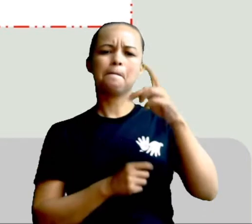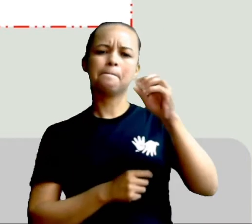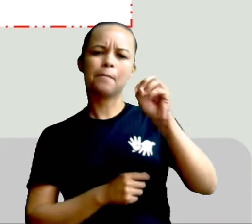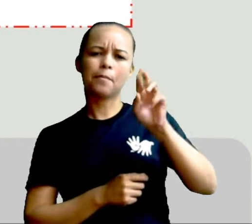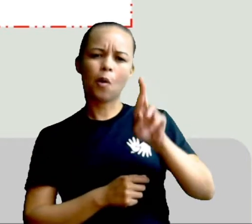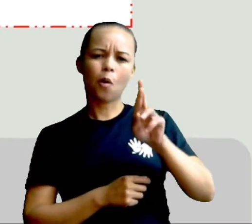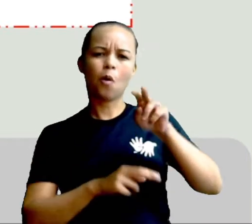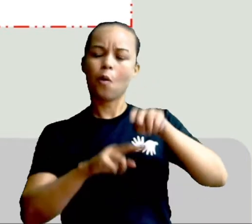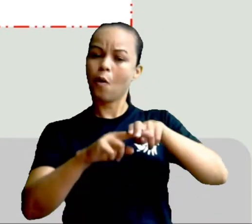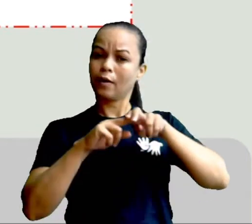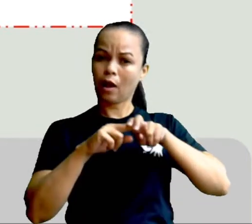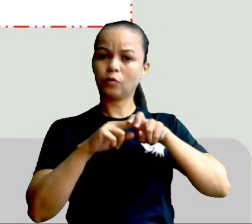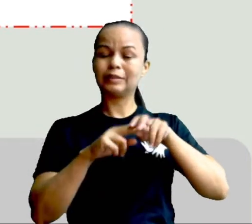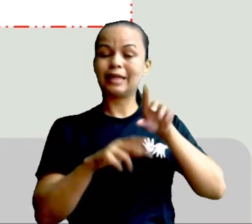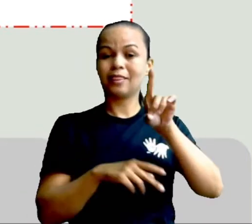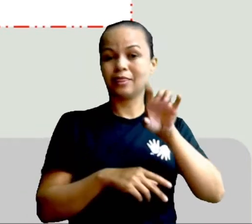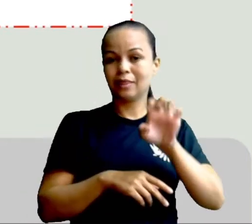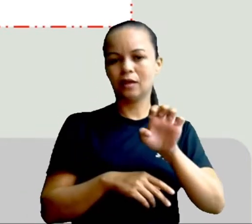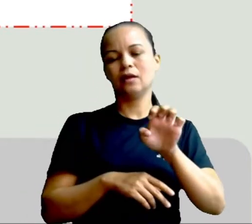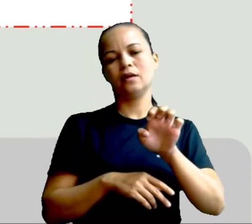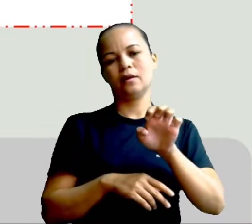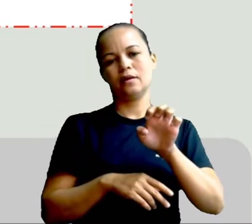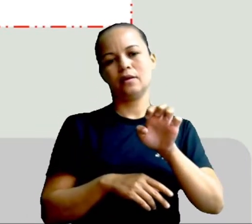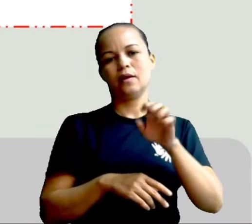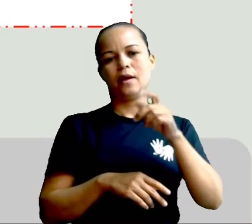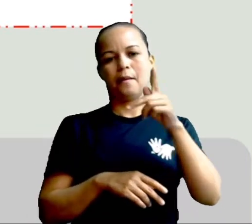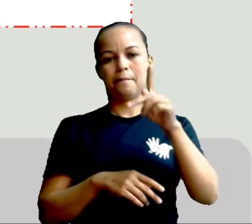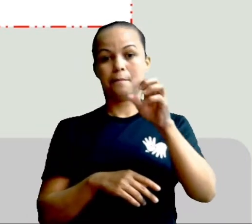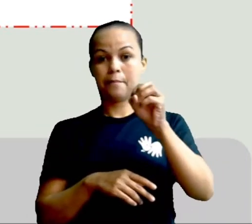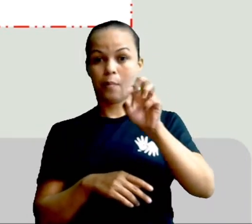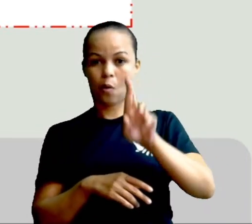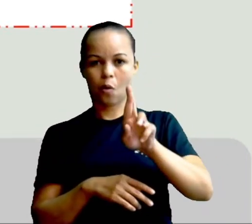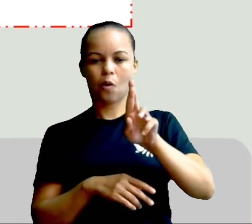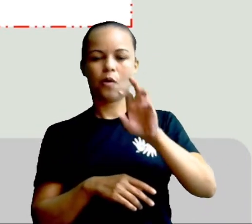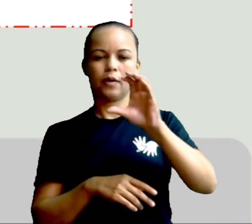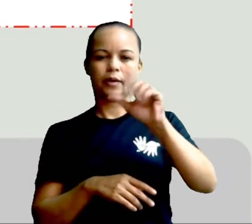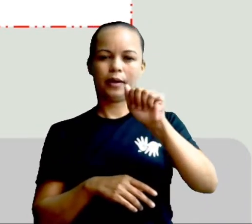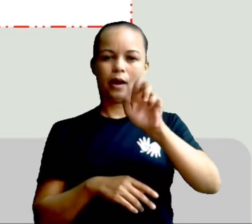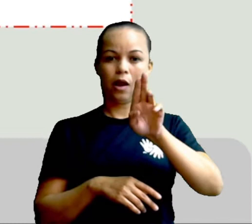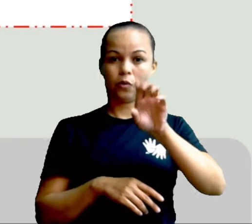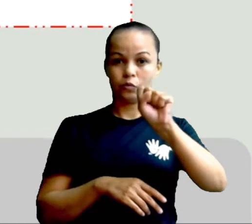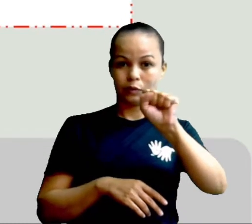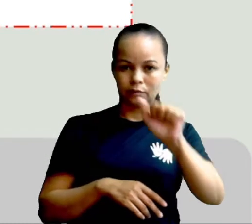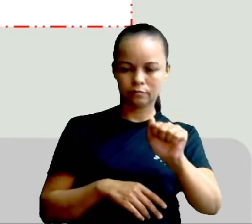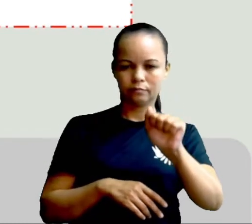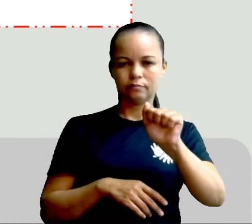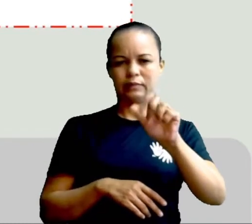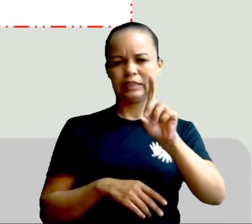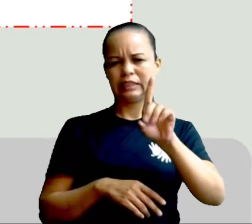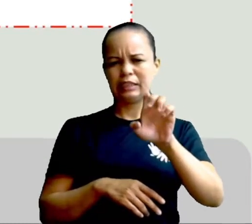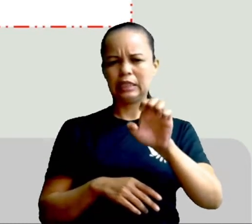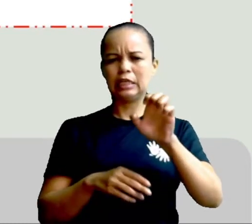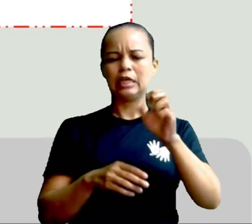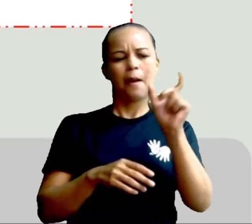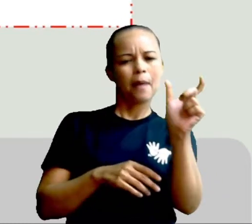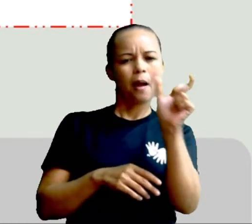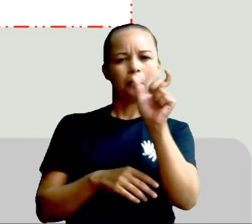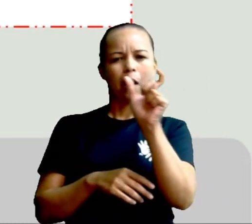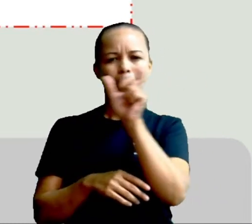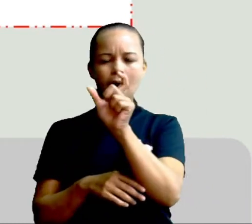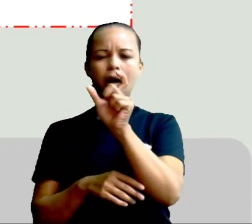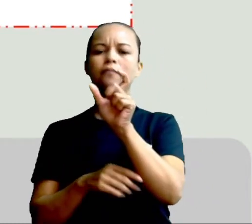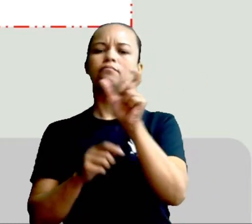por causa de. Temos aí mais de uma. Por, causa e de. Então, esse conjunto